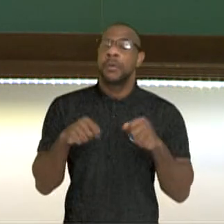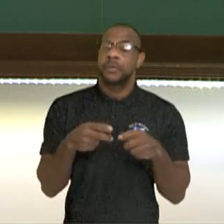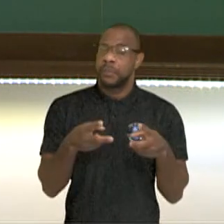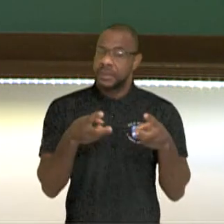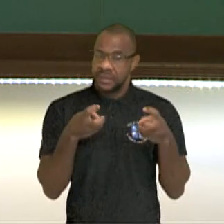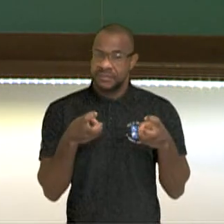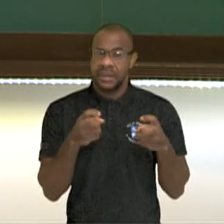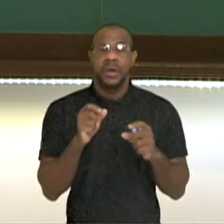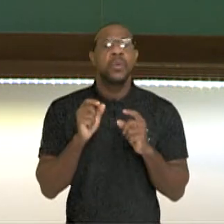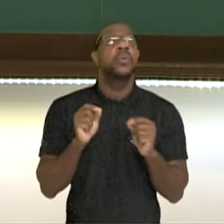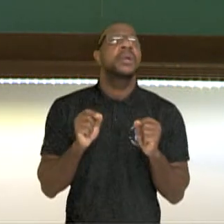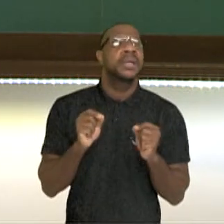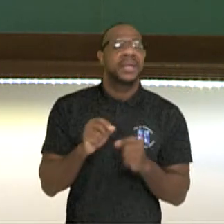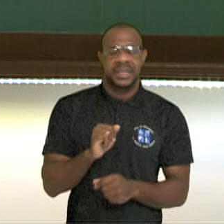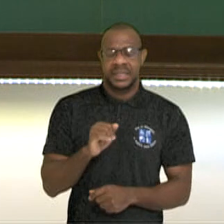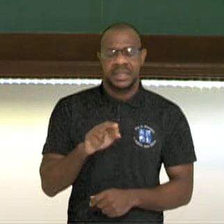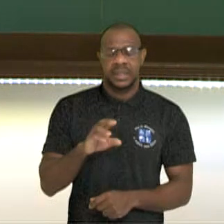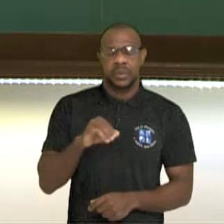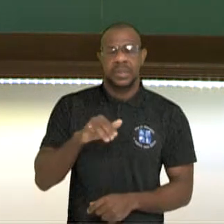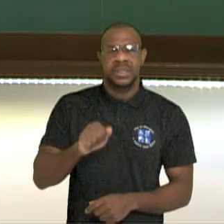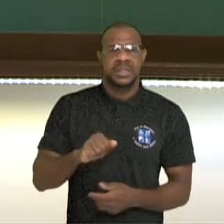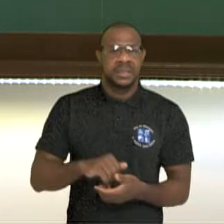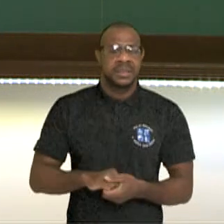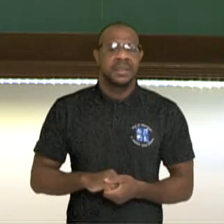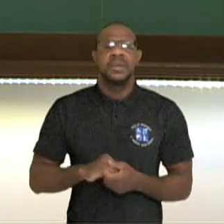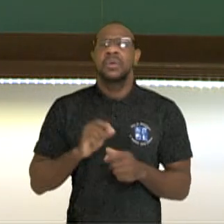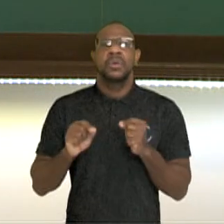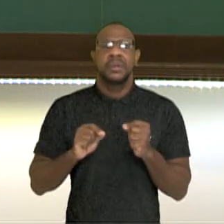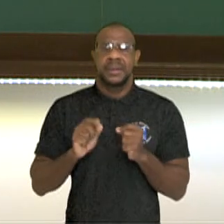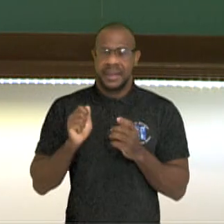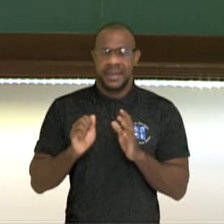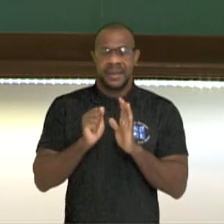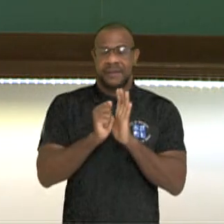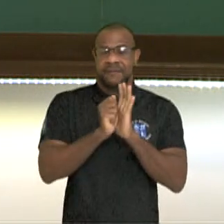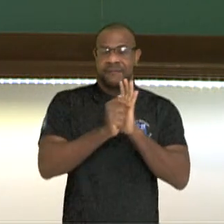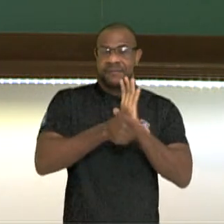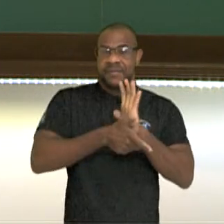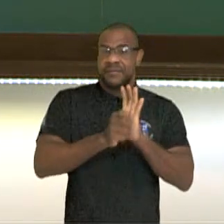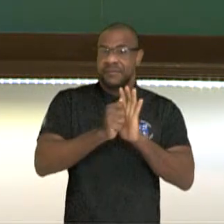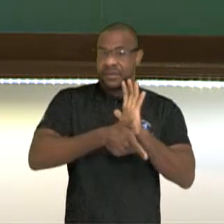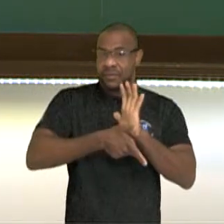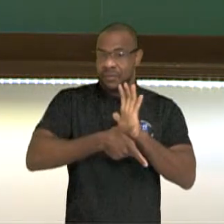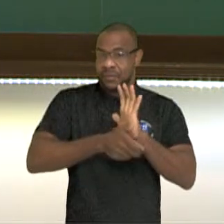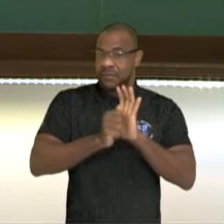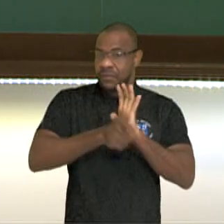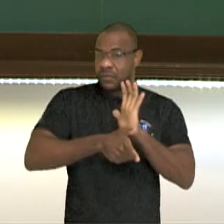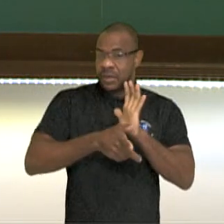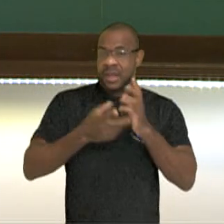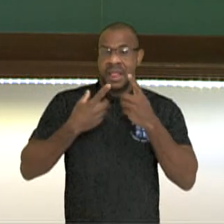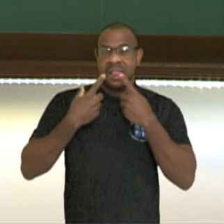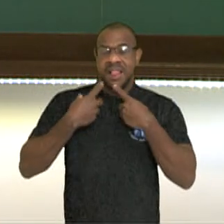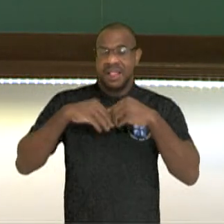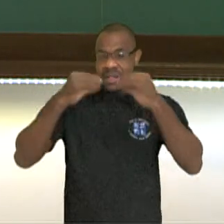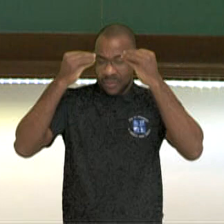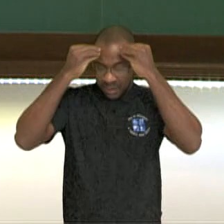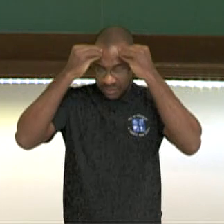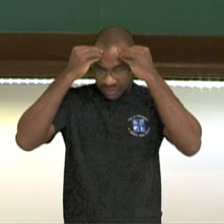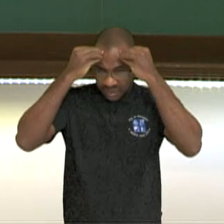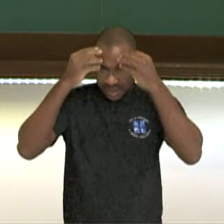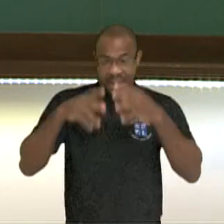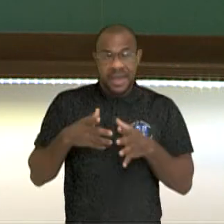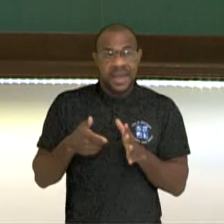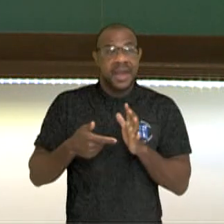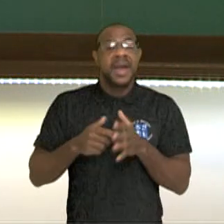que é irônico. O que é ironia primeiro, né? Uma figura de linguagem, né? A ironia é dizer